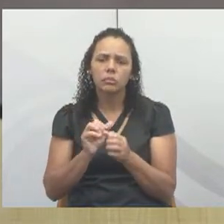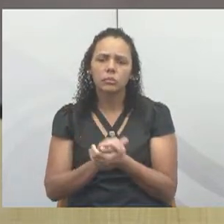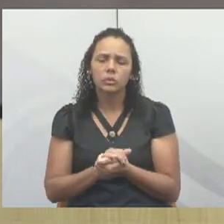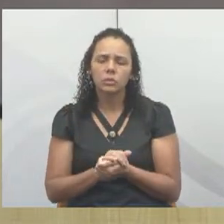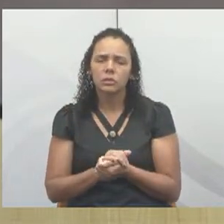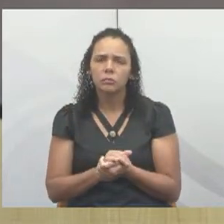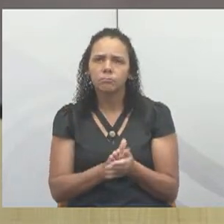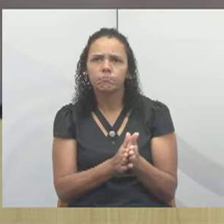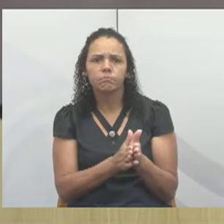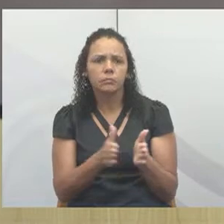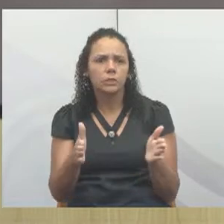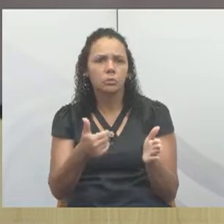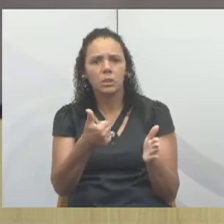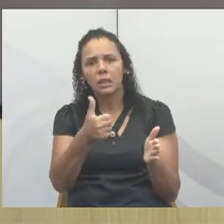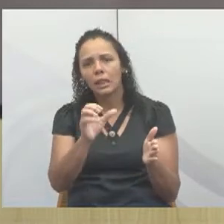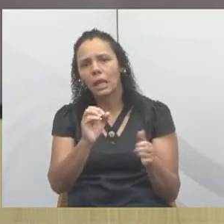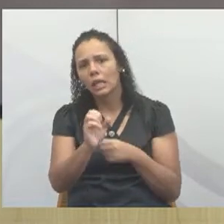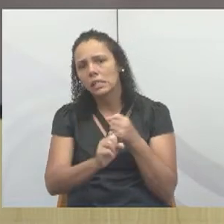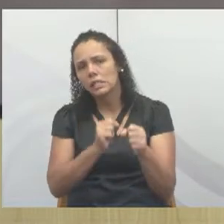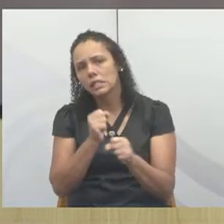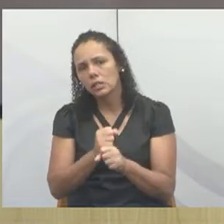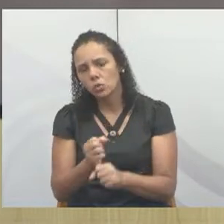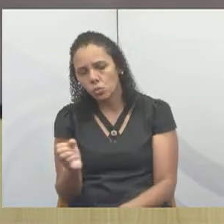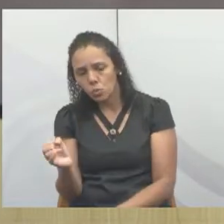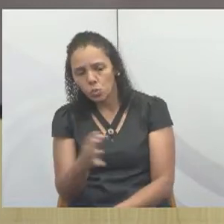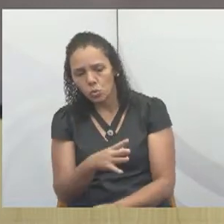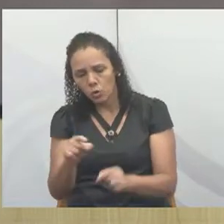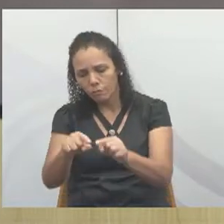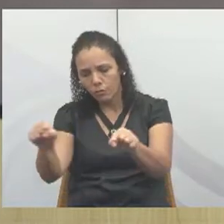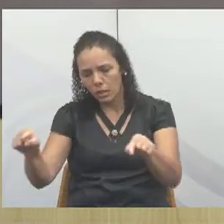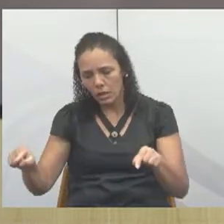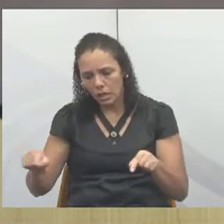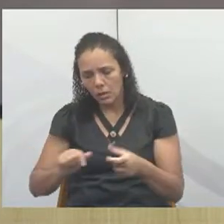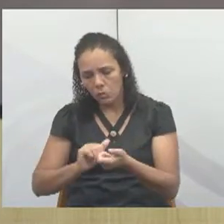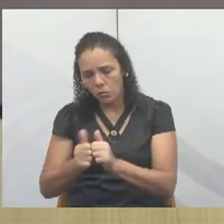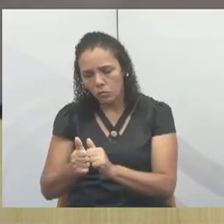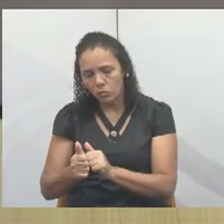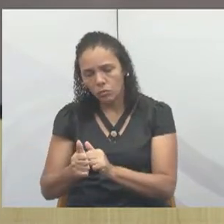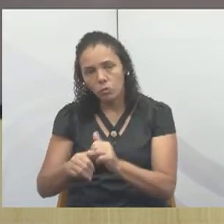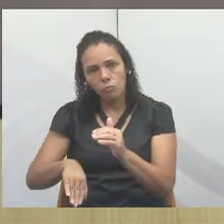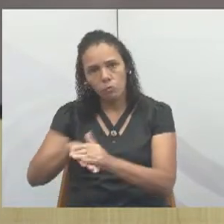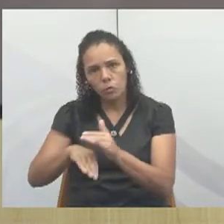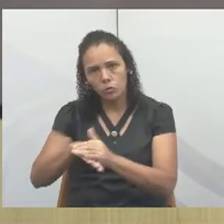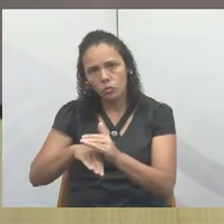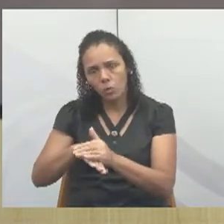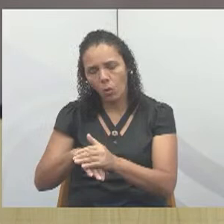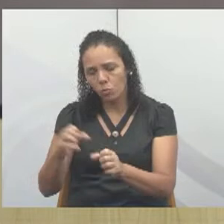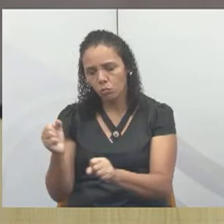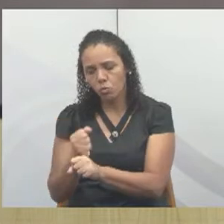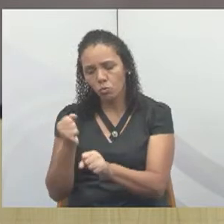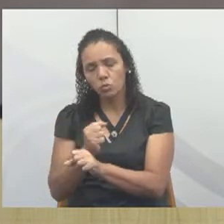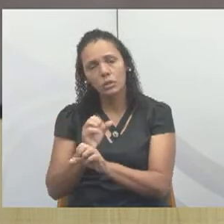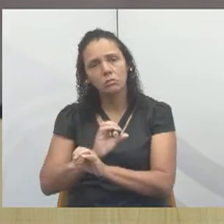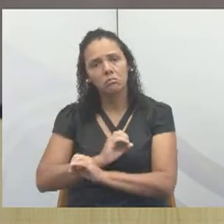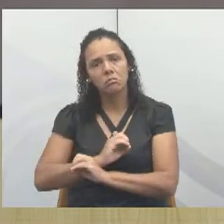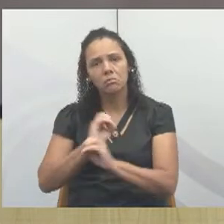de 10 anos que não construímos um campo de futebol. Então, se nós